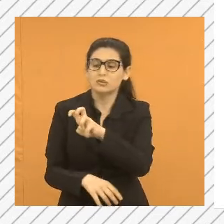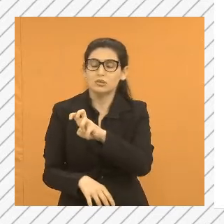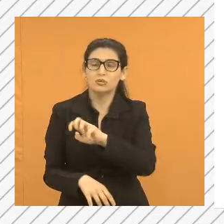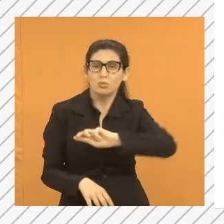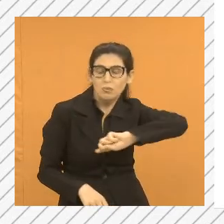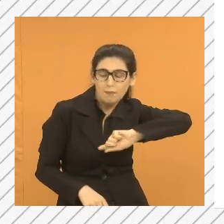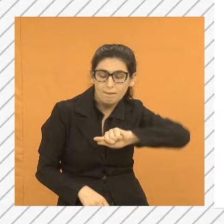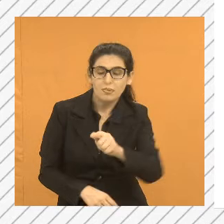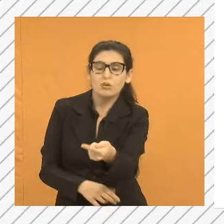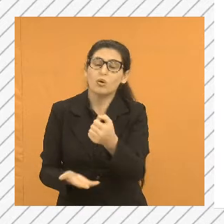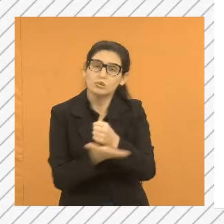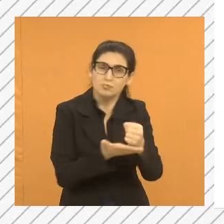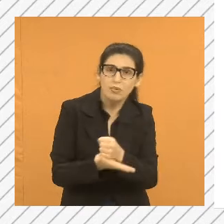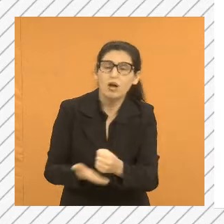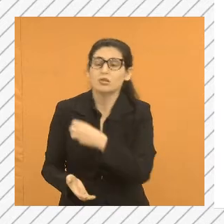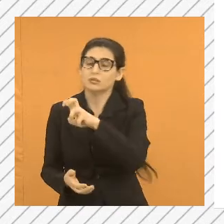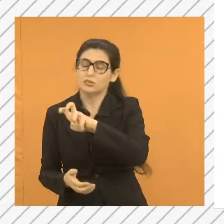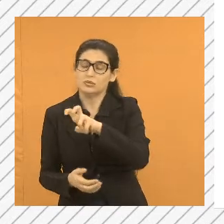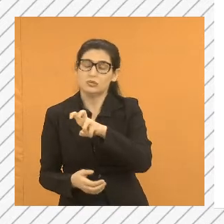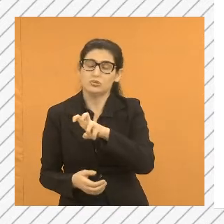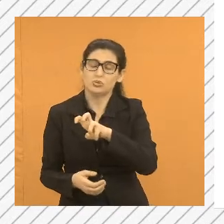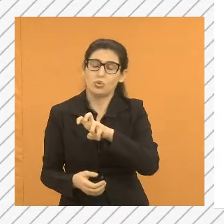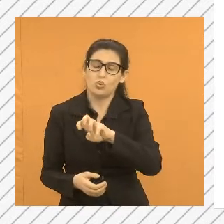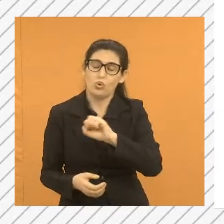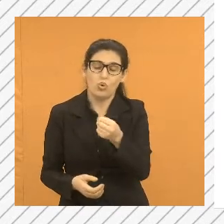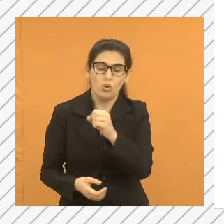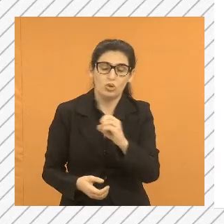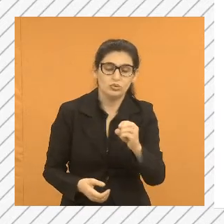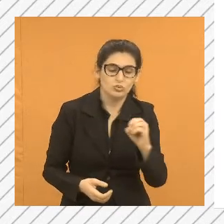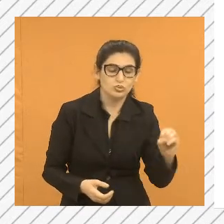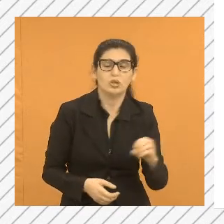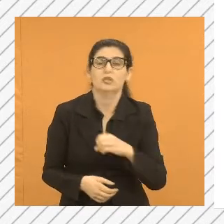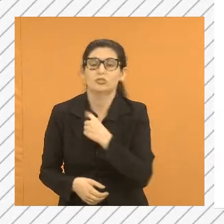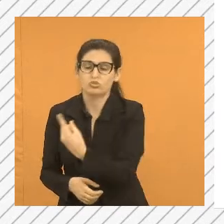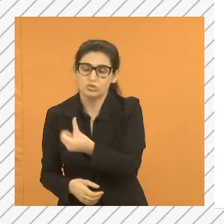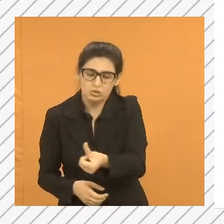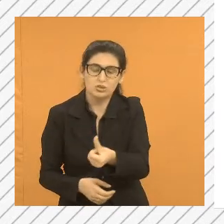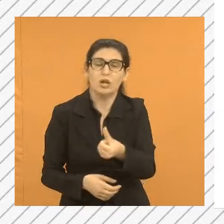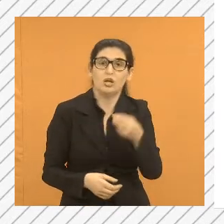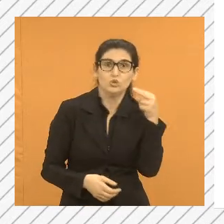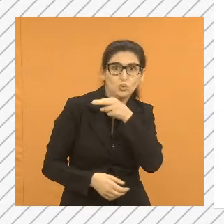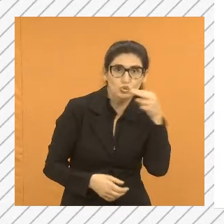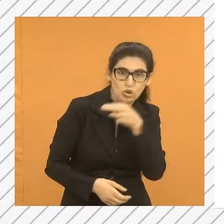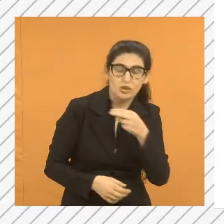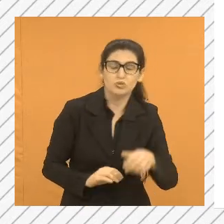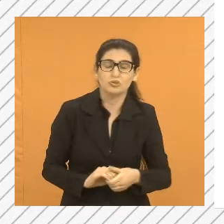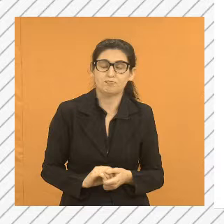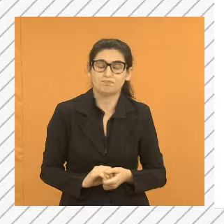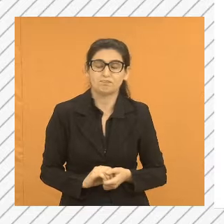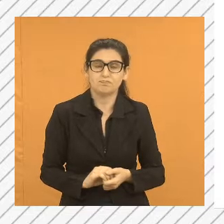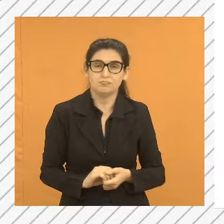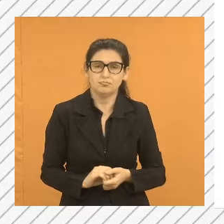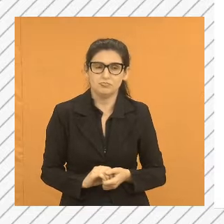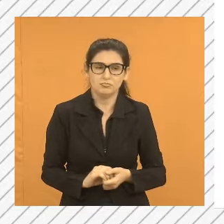a atenção básica, 5.800, contra 16 para alta complexidade.